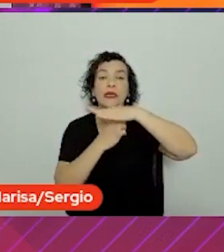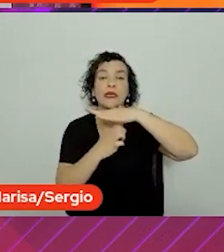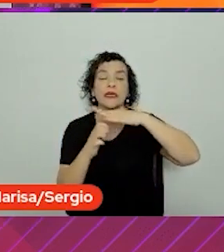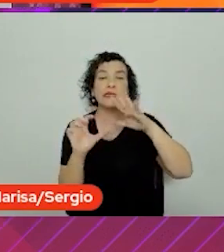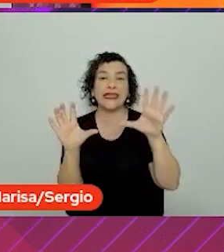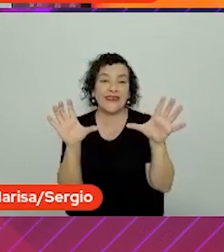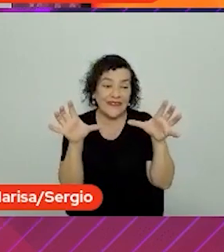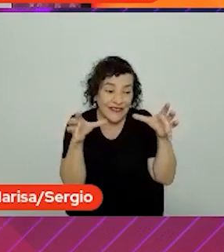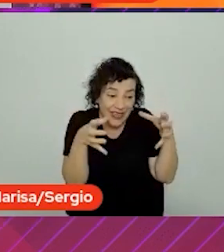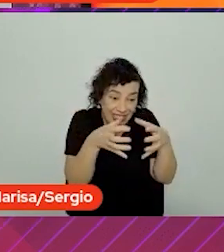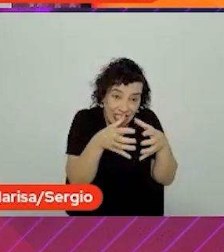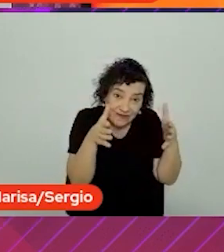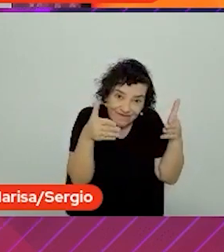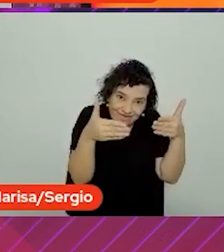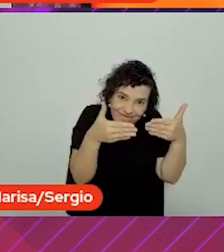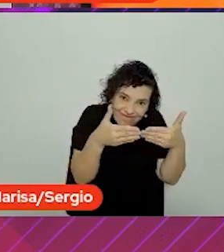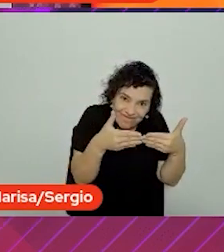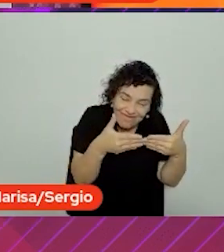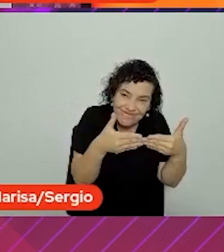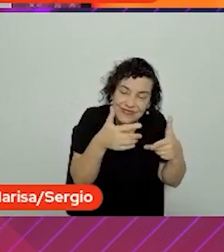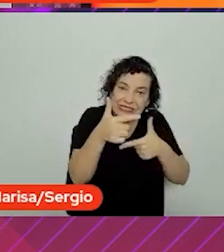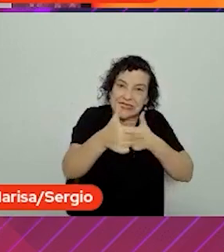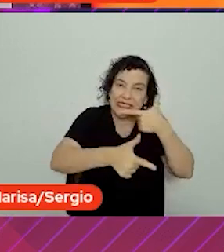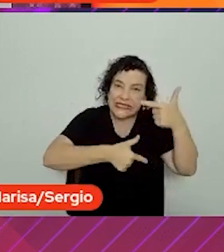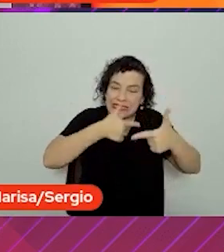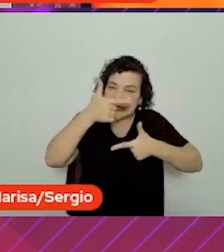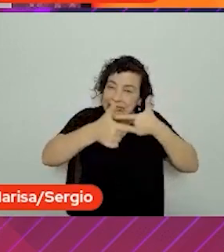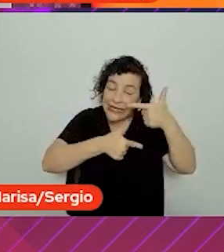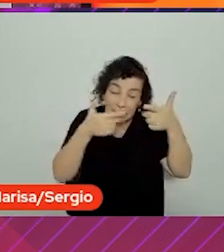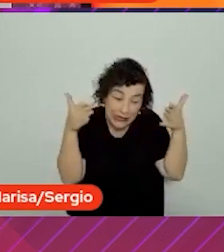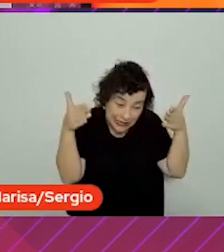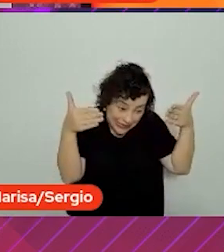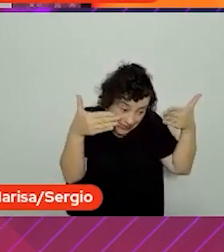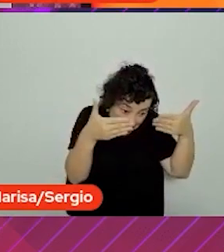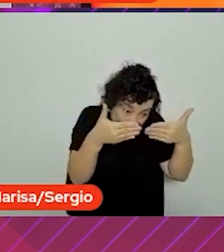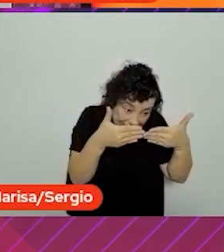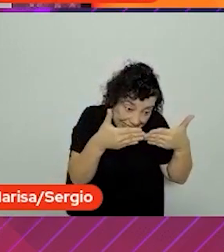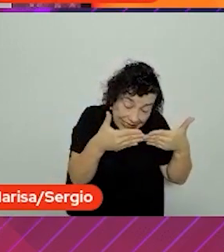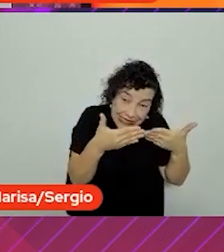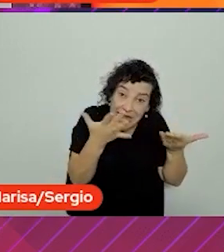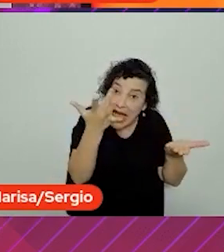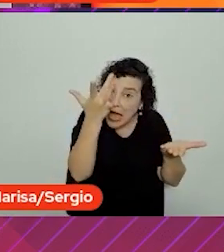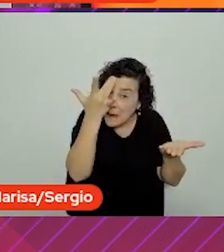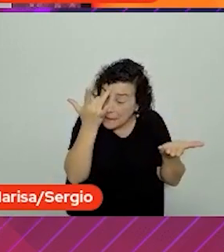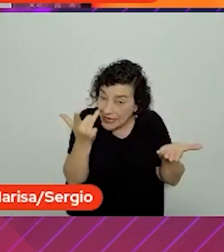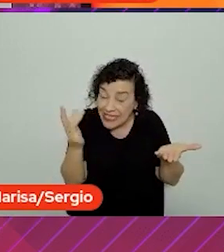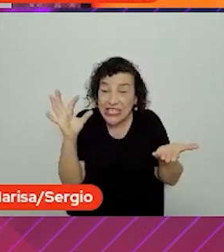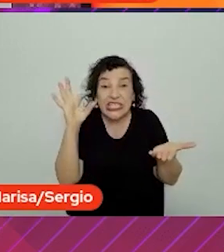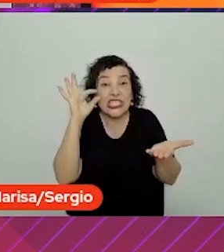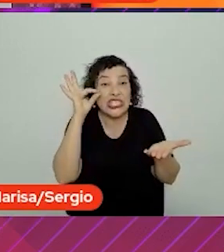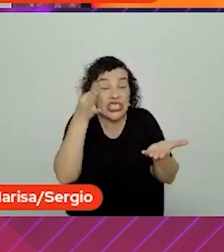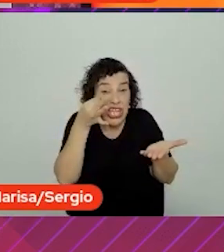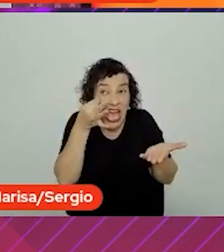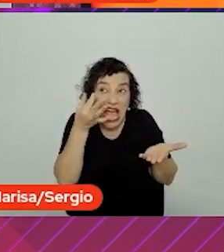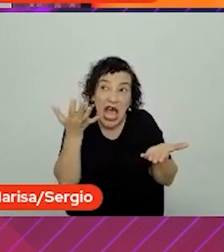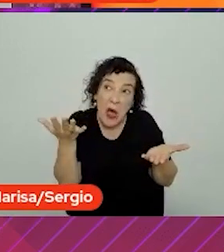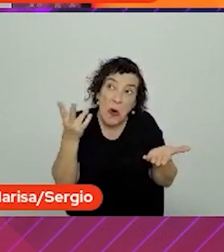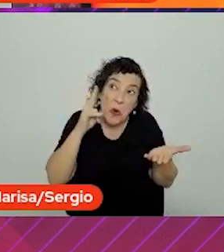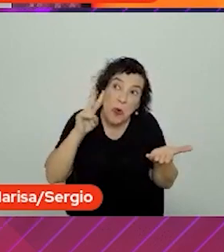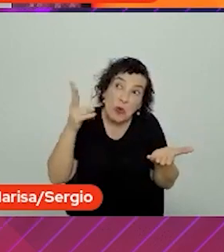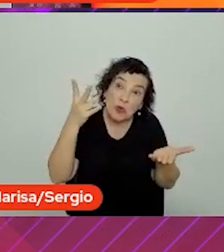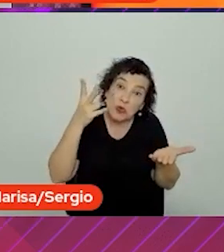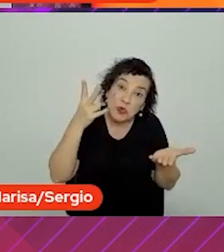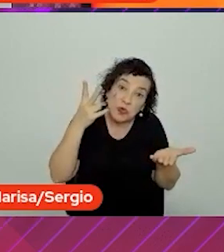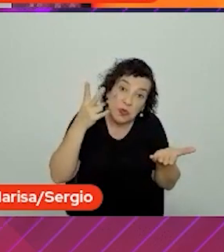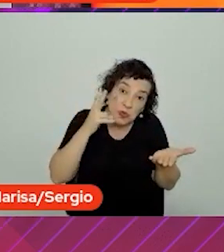fechada, se a forma de trabalho é fechada, não é você que do dia para a noite, em questão de 1, 2, 6